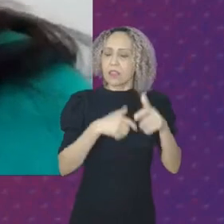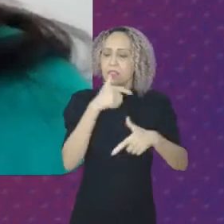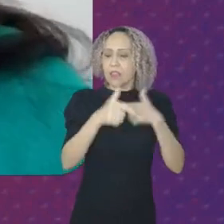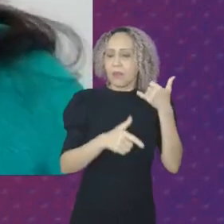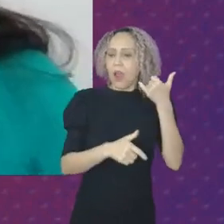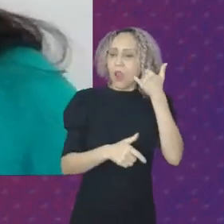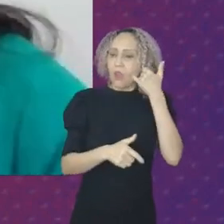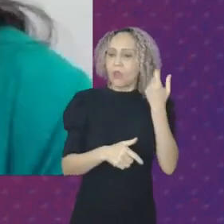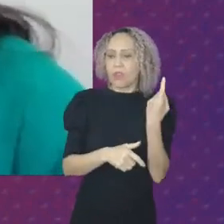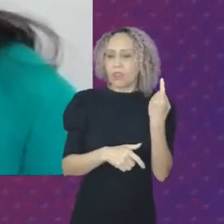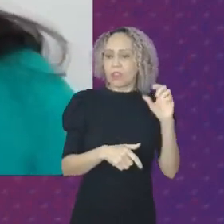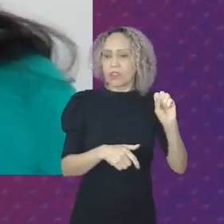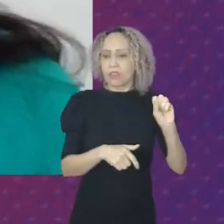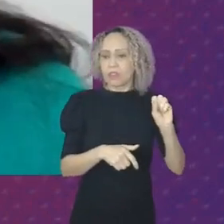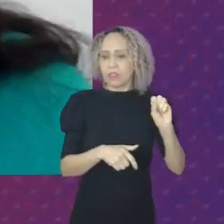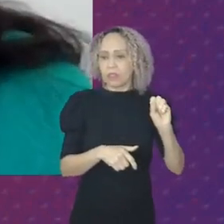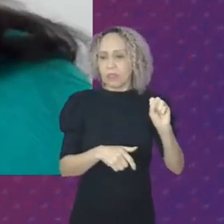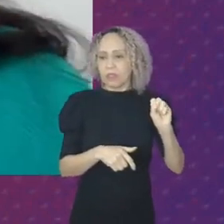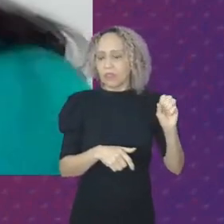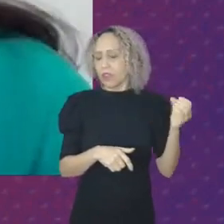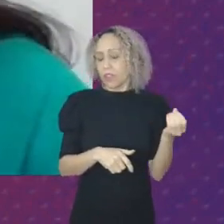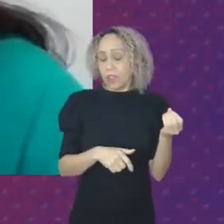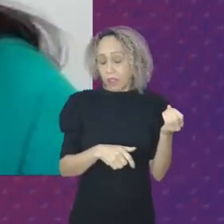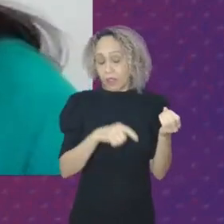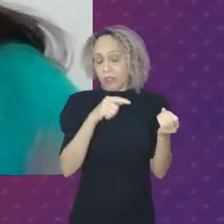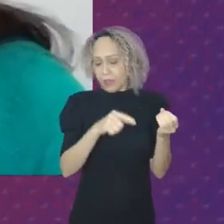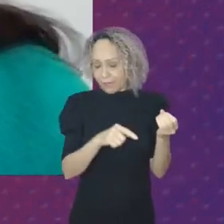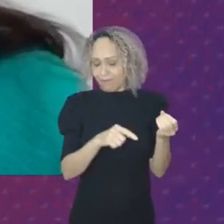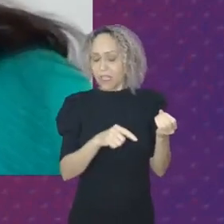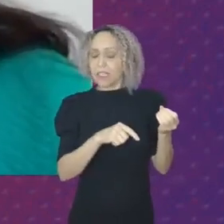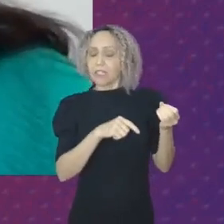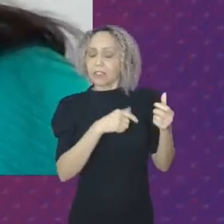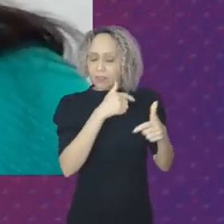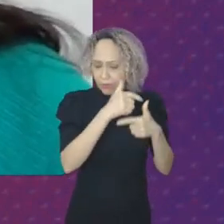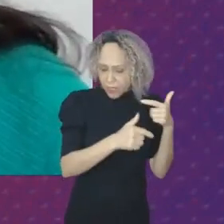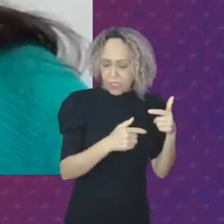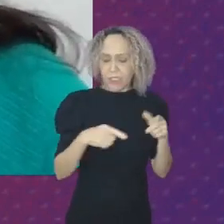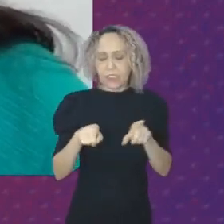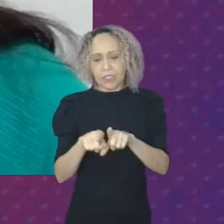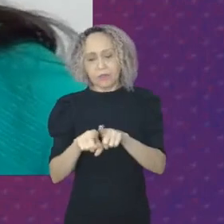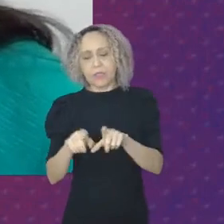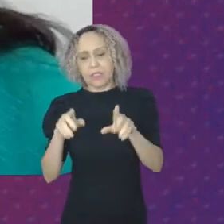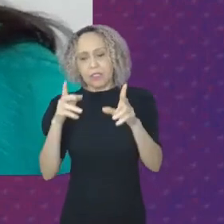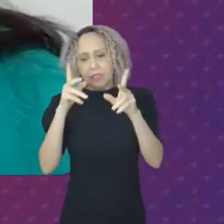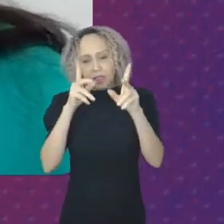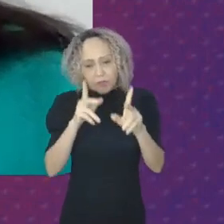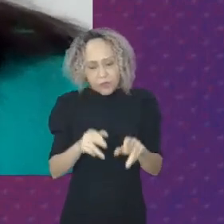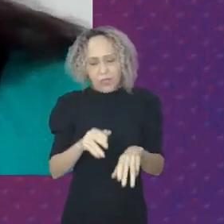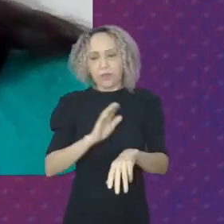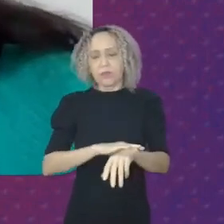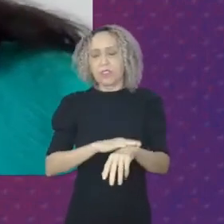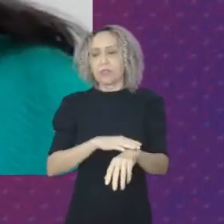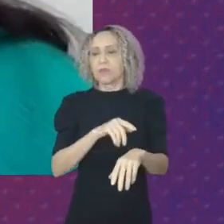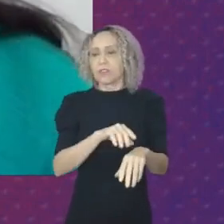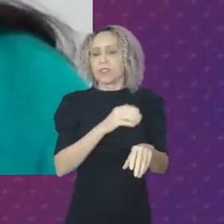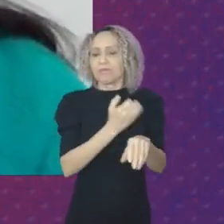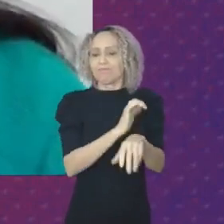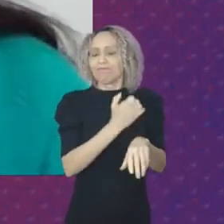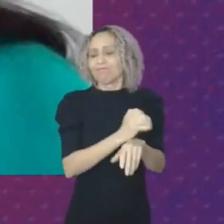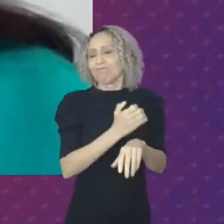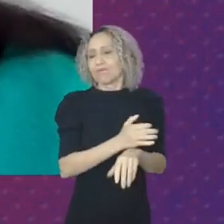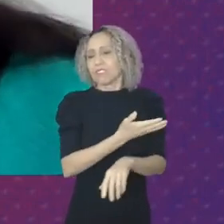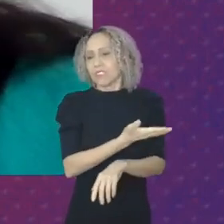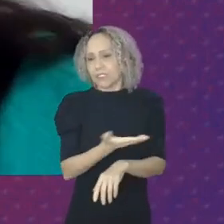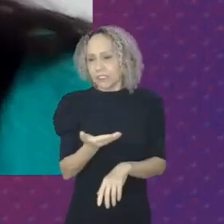de indicadores, uma queda das métricas utilizadas, que o contrato obriga que essas métricas possam ser atingidas, a gente